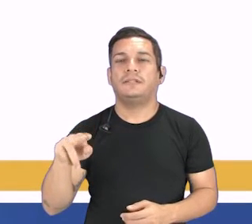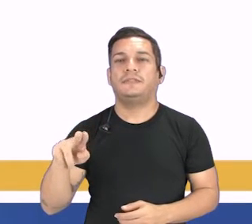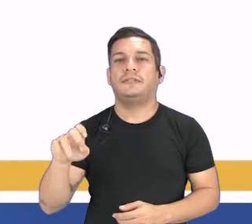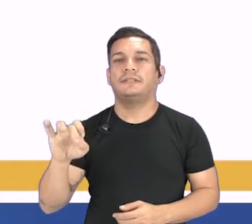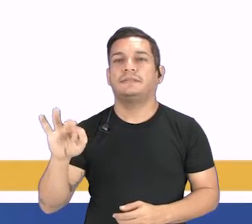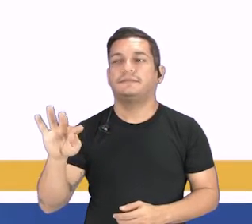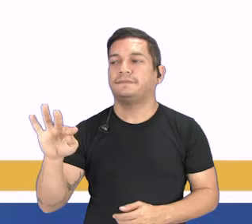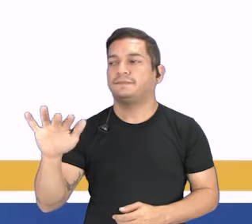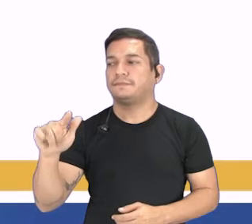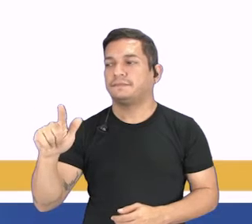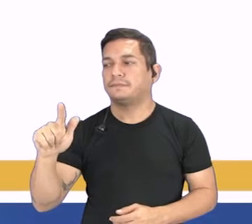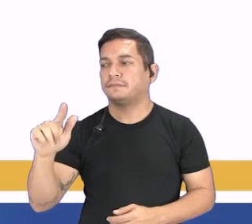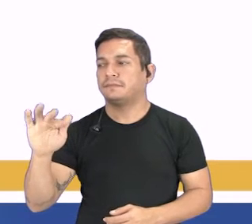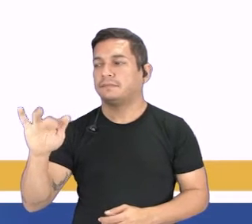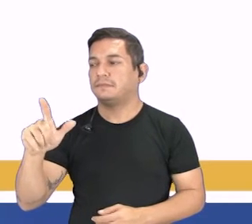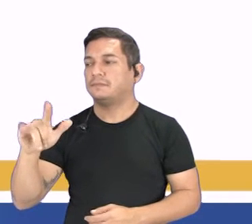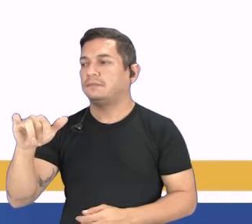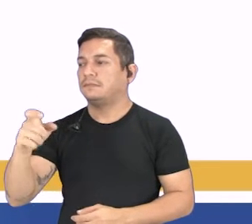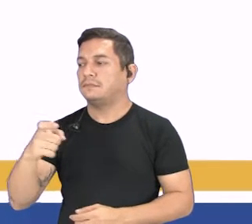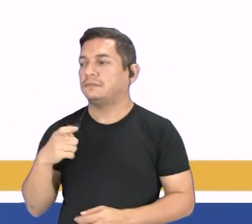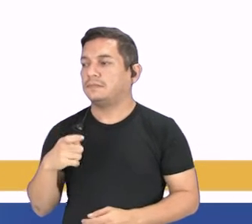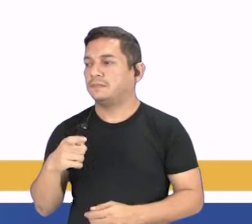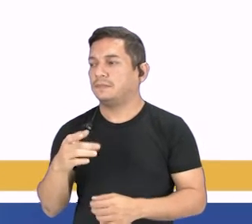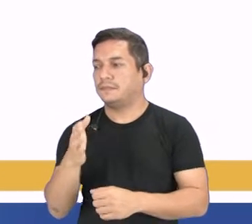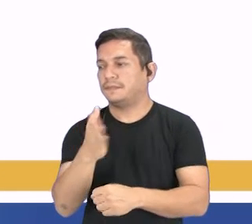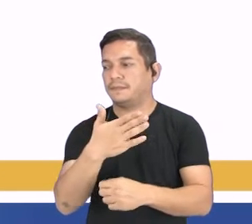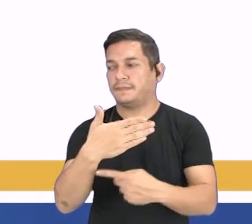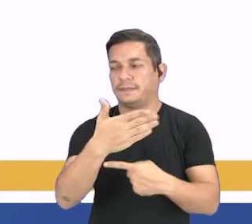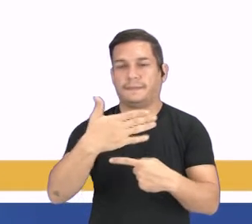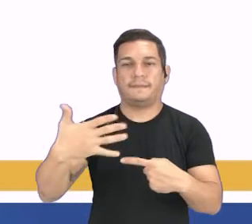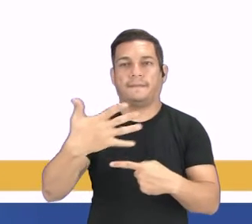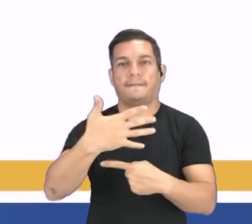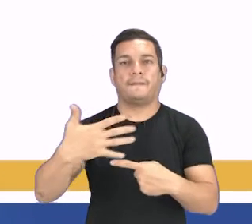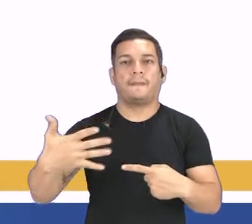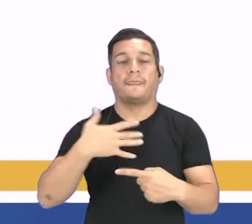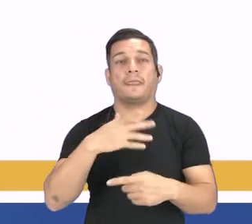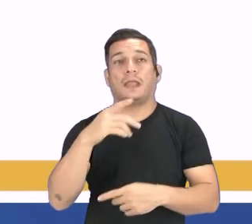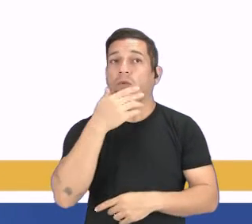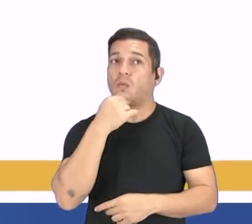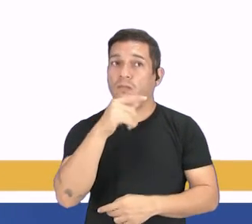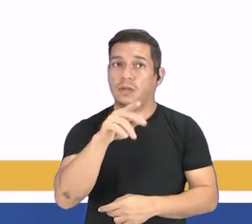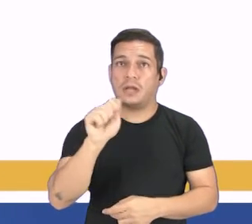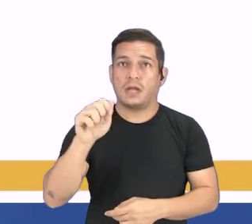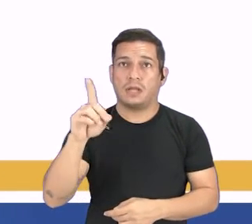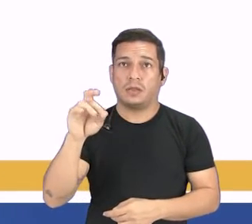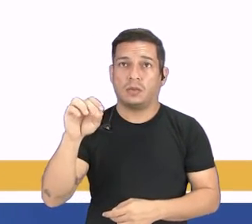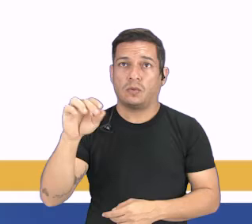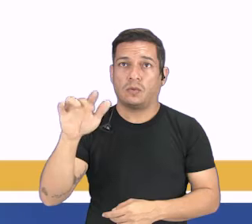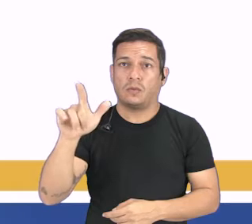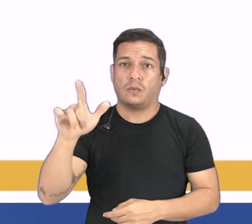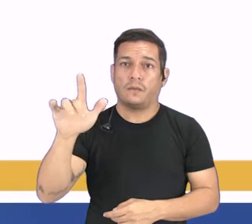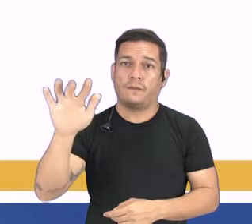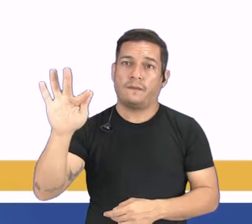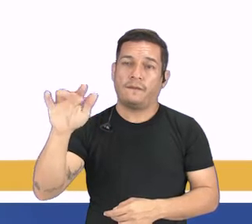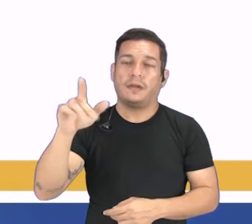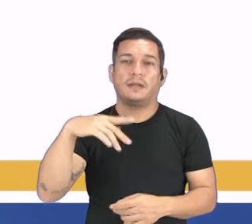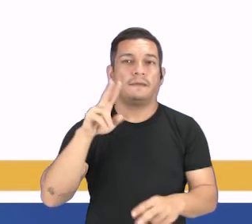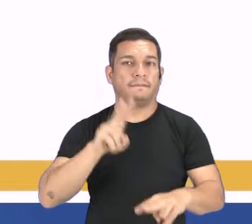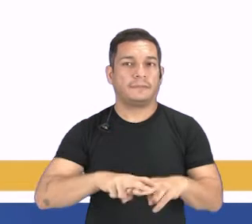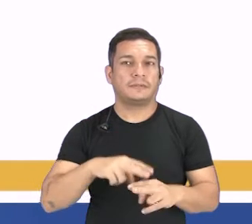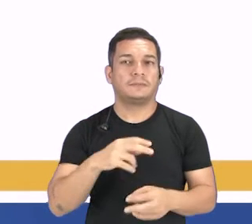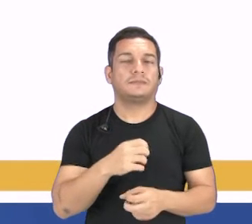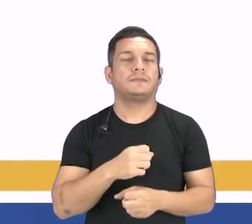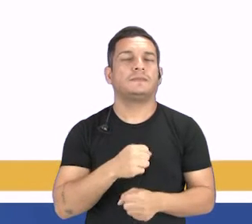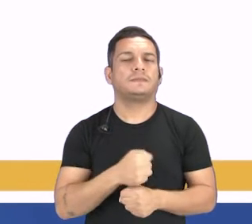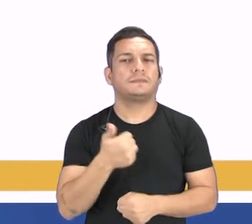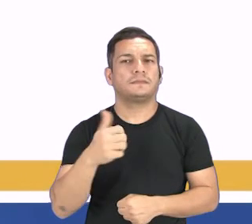chama Operação Final. Um detalhe sobre esse Adolf Eichmann, ele foi preso, se não me engano, nos anos 60,